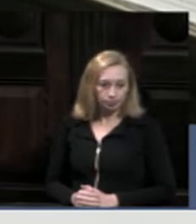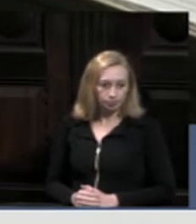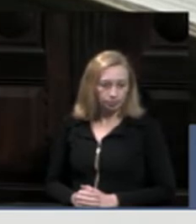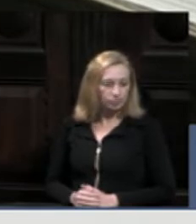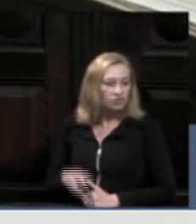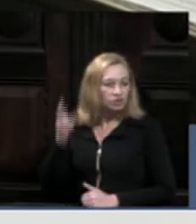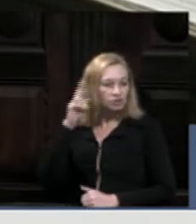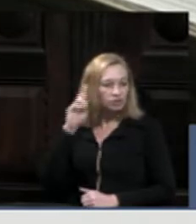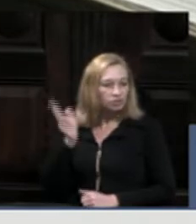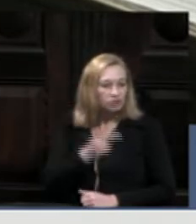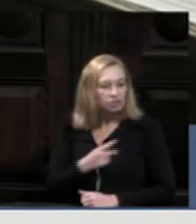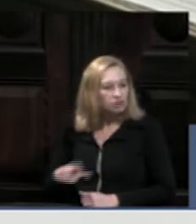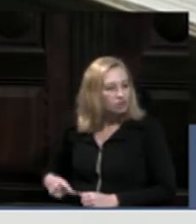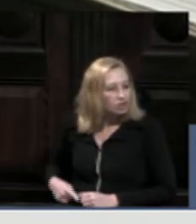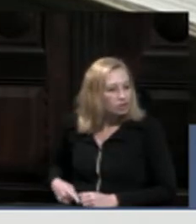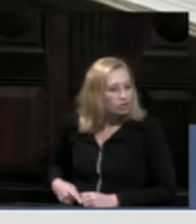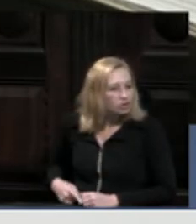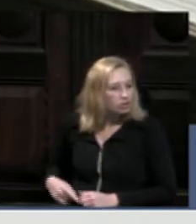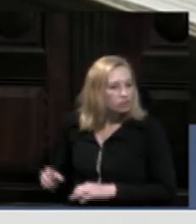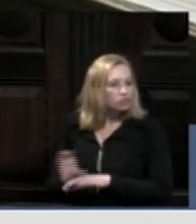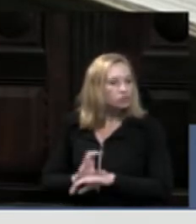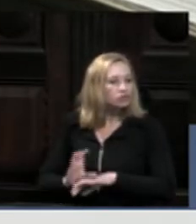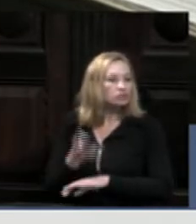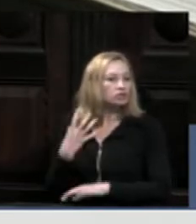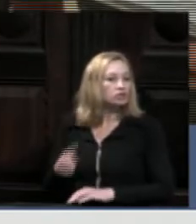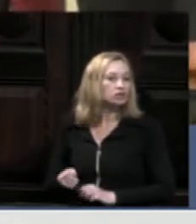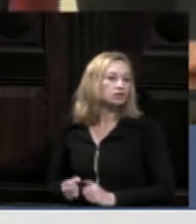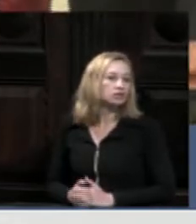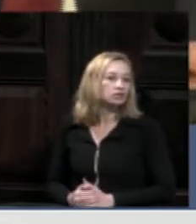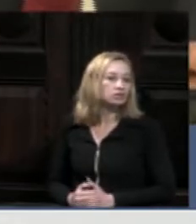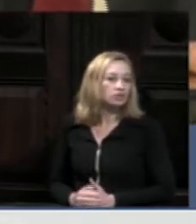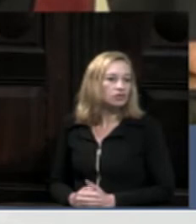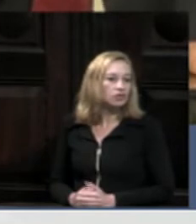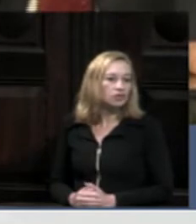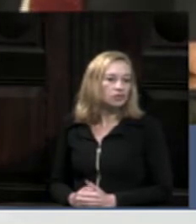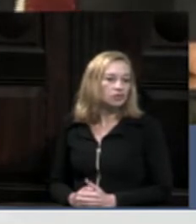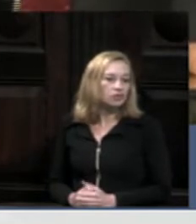Senhor presidente, pela constitucionalidade.